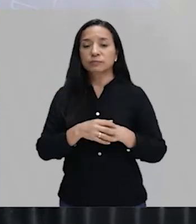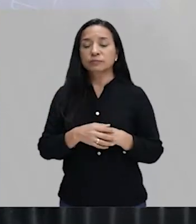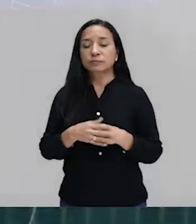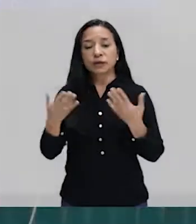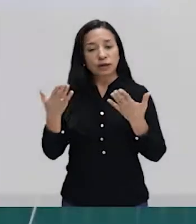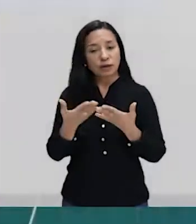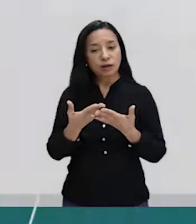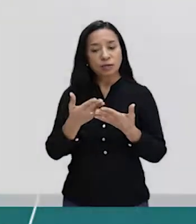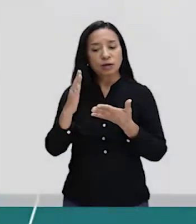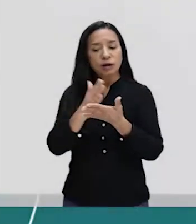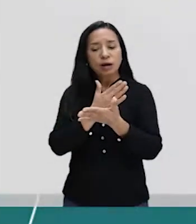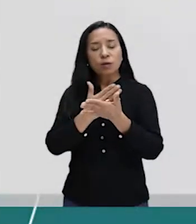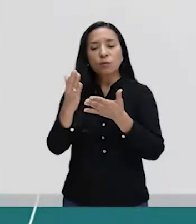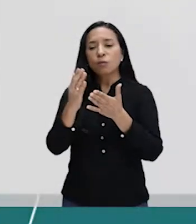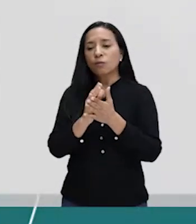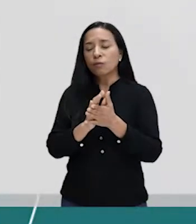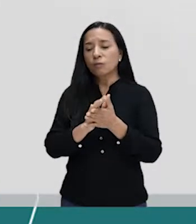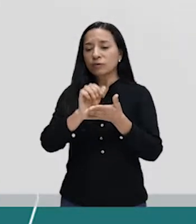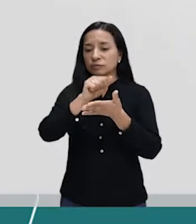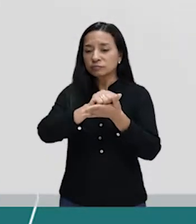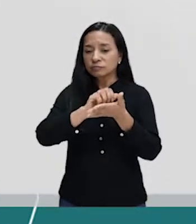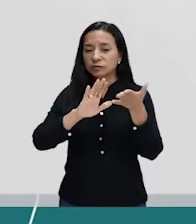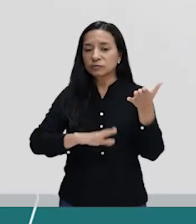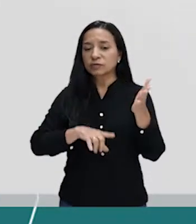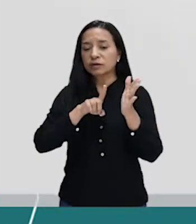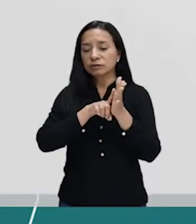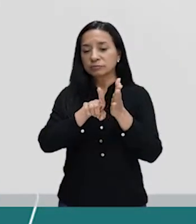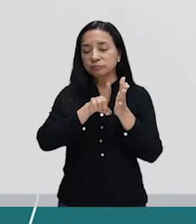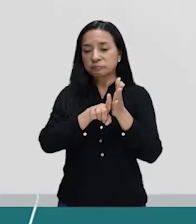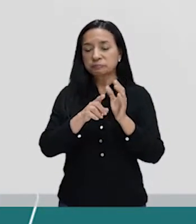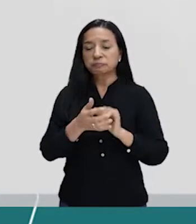Agora, vamos lá para algumas questões, né? Para a gente tentar